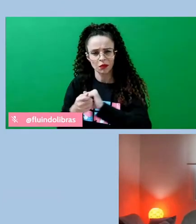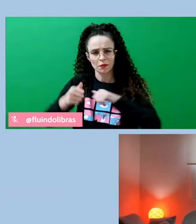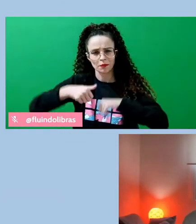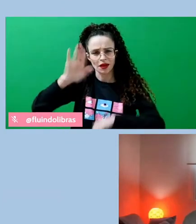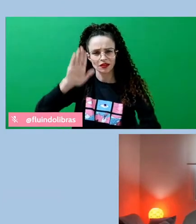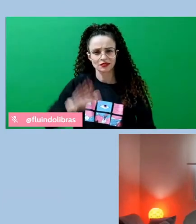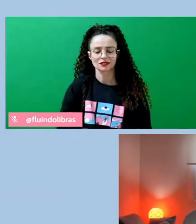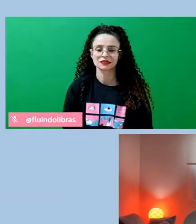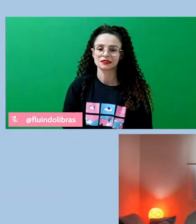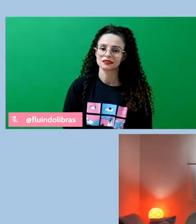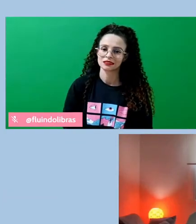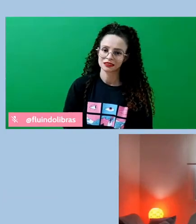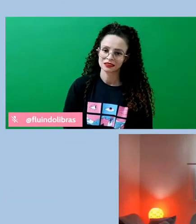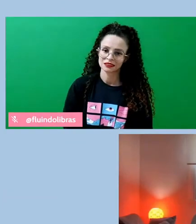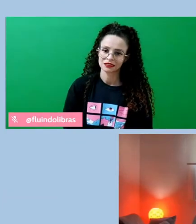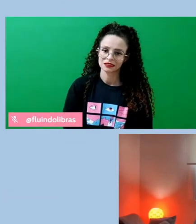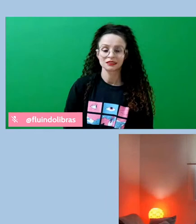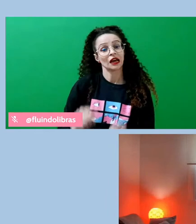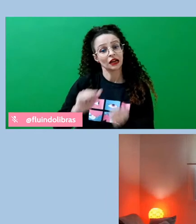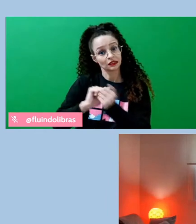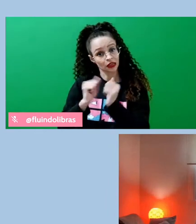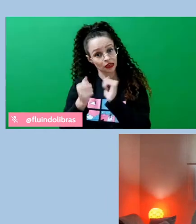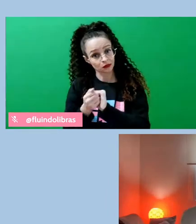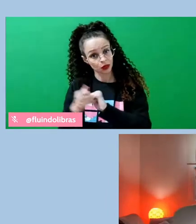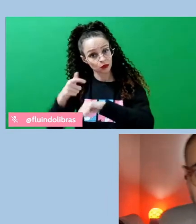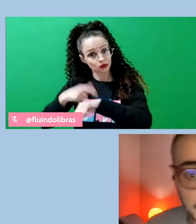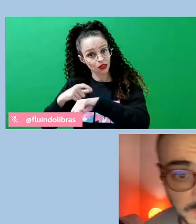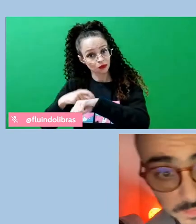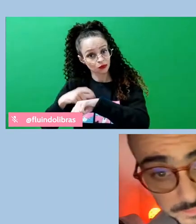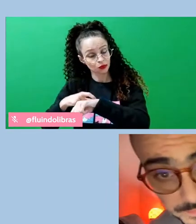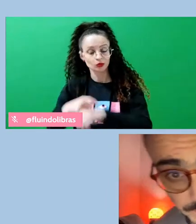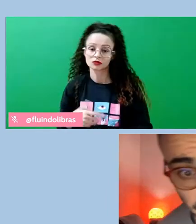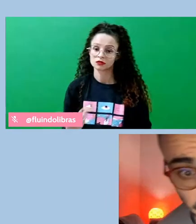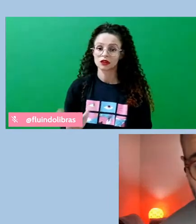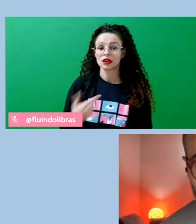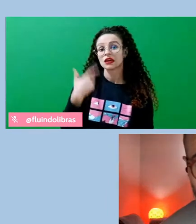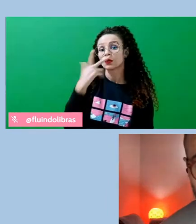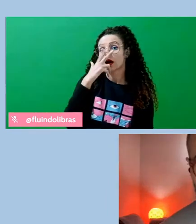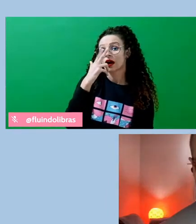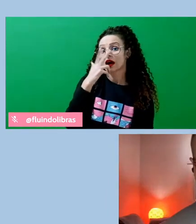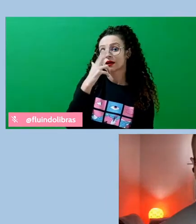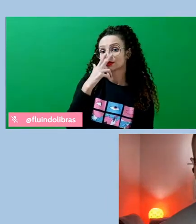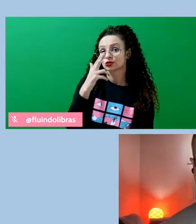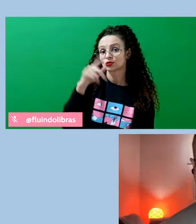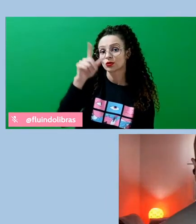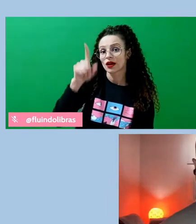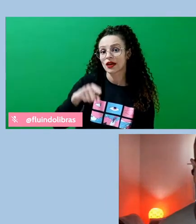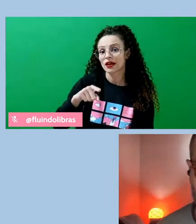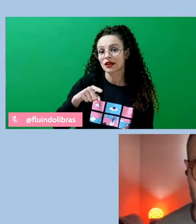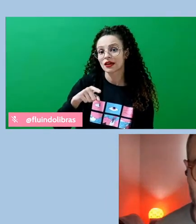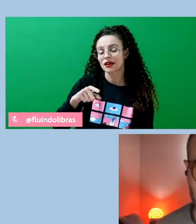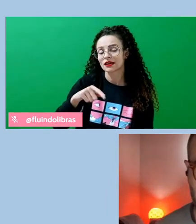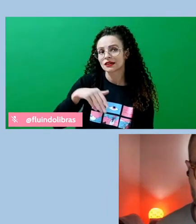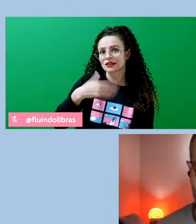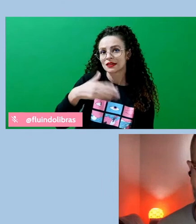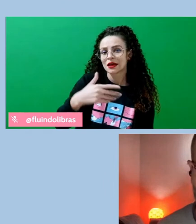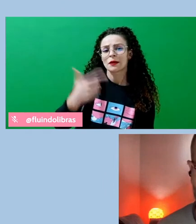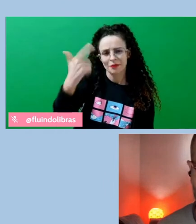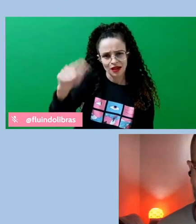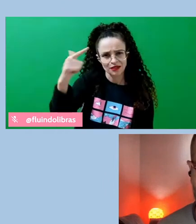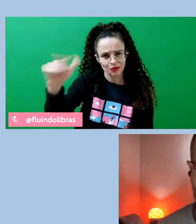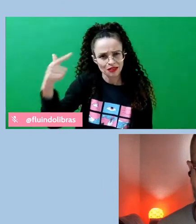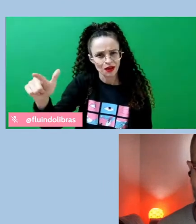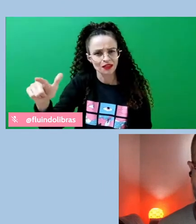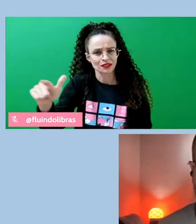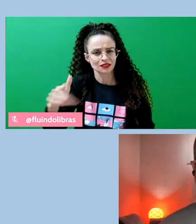De que elas se adaptam aos seus tempos, é isso, talvez? Ou que elas se Eu adaptam ao tempo acho da pandemia? que. Não, eu acho que a tendência de mais peças